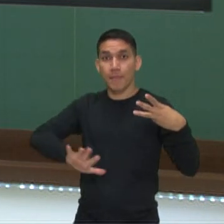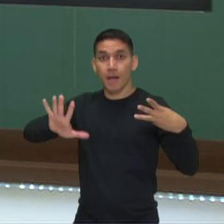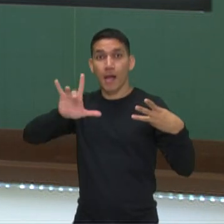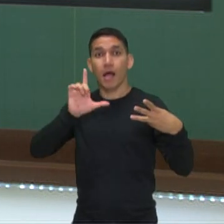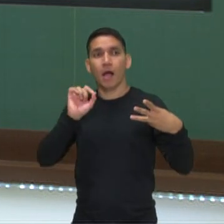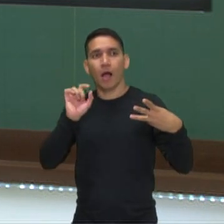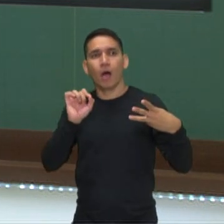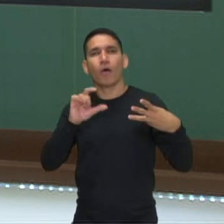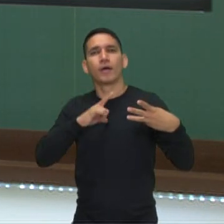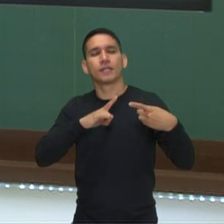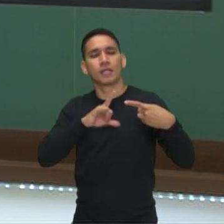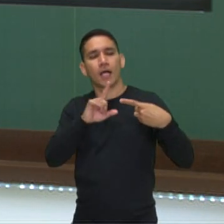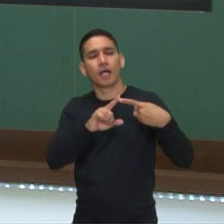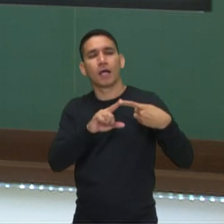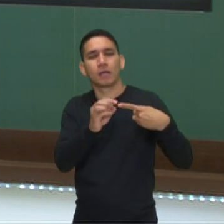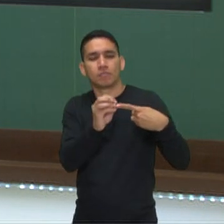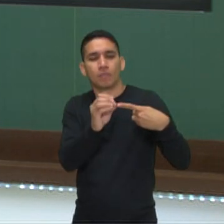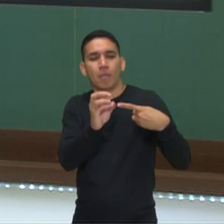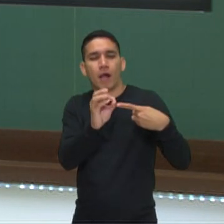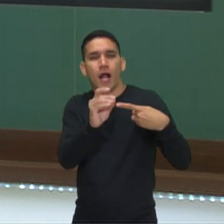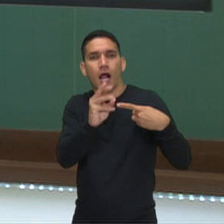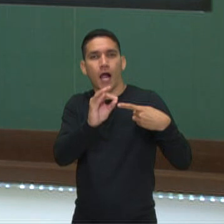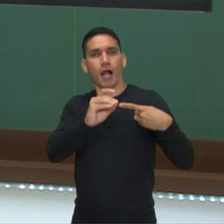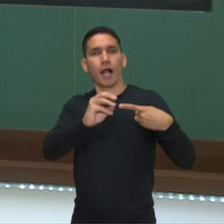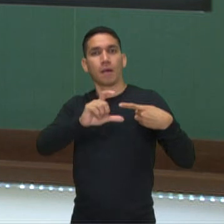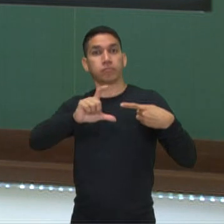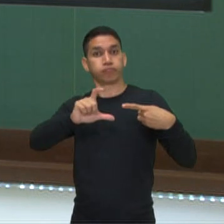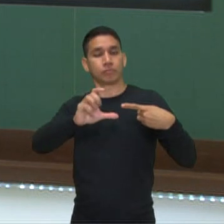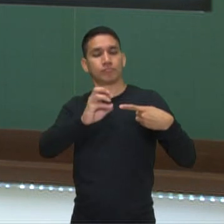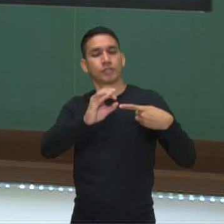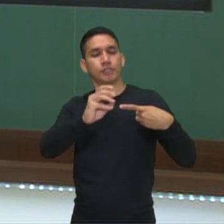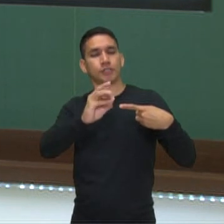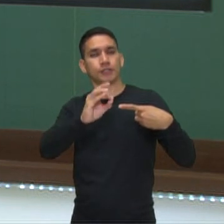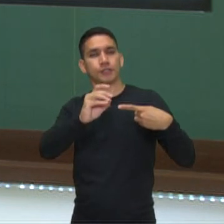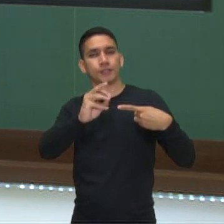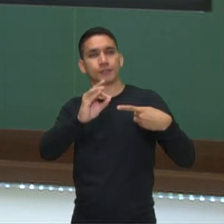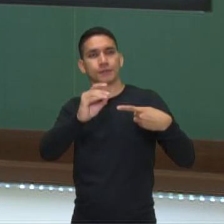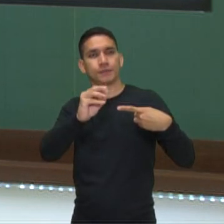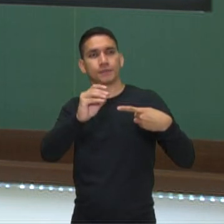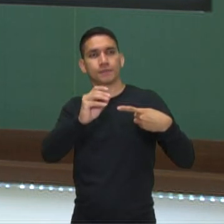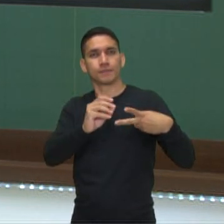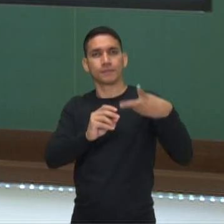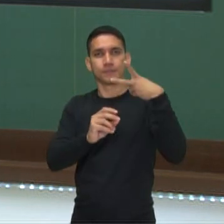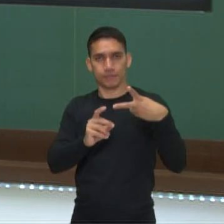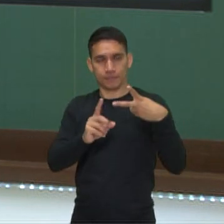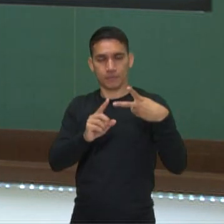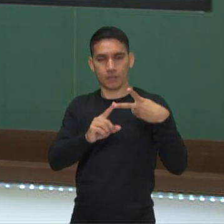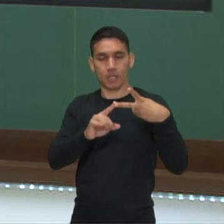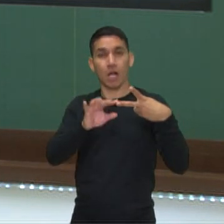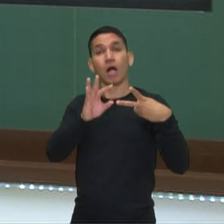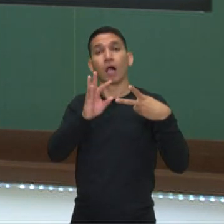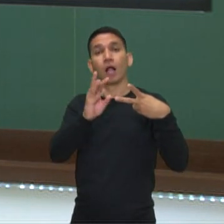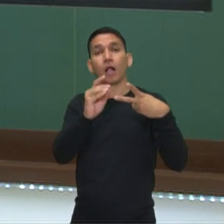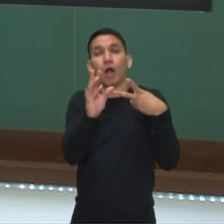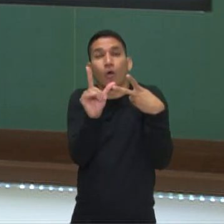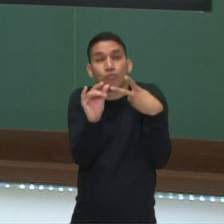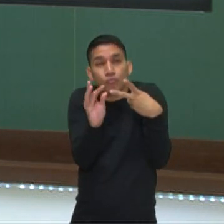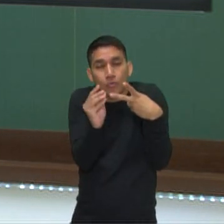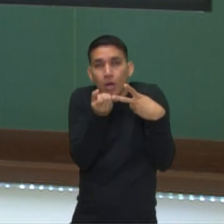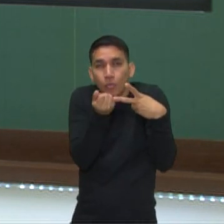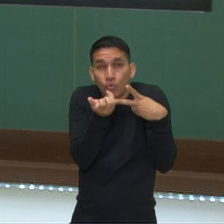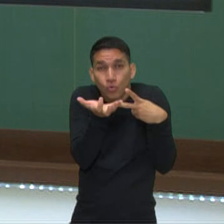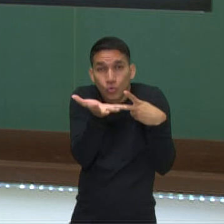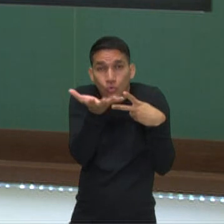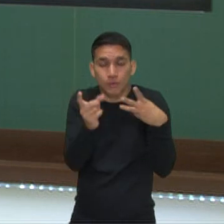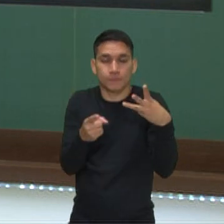temos a partícula, areia, que é a maior delas, a argila, que é a menor delas, e